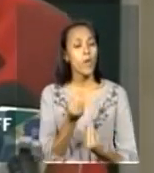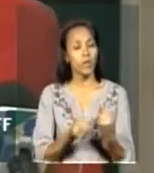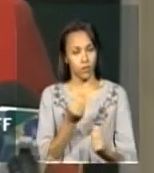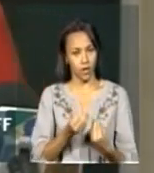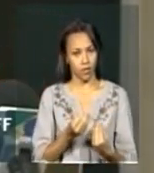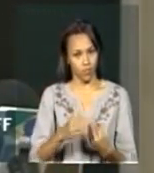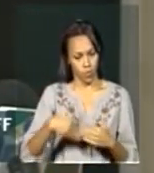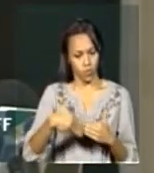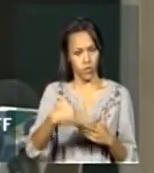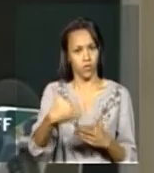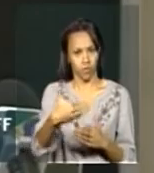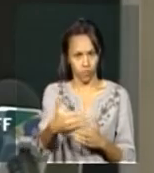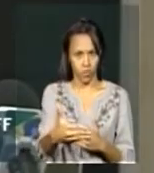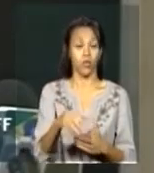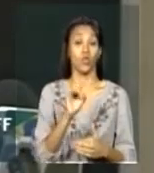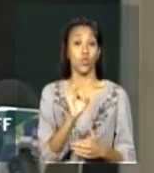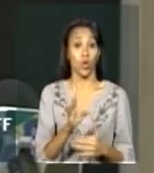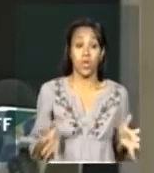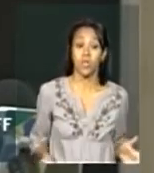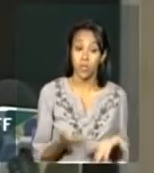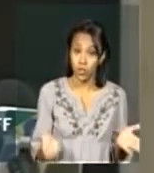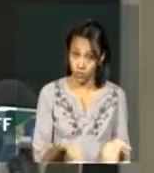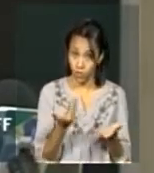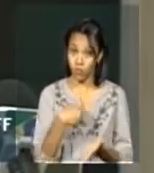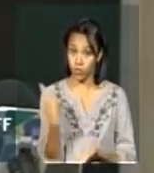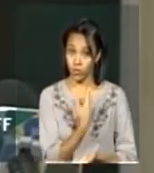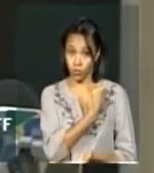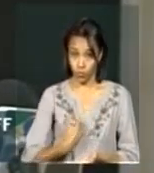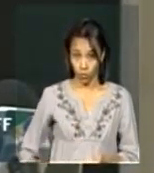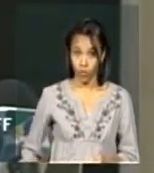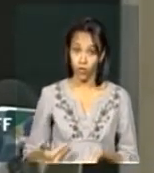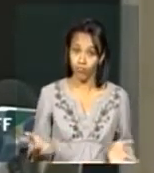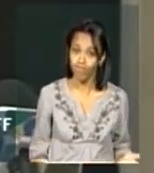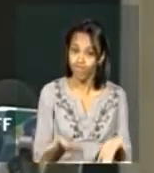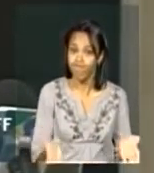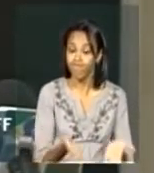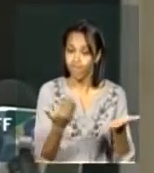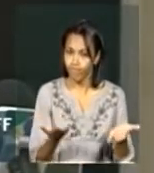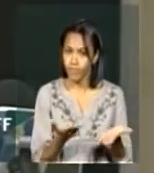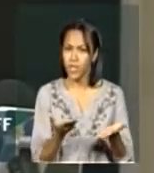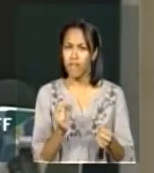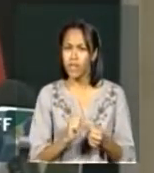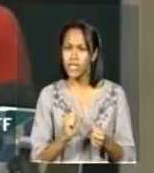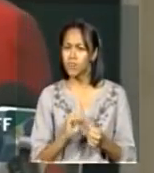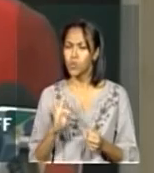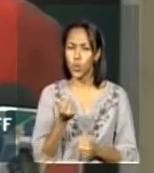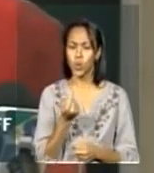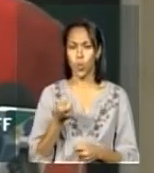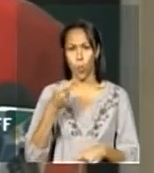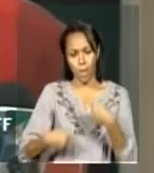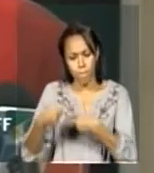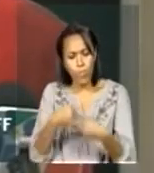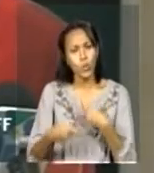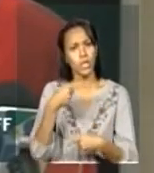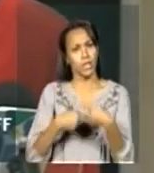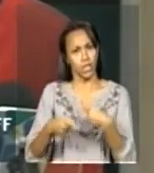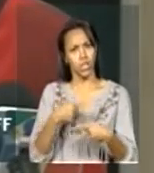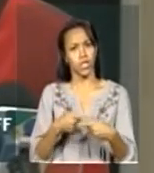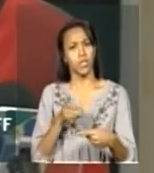Aliás, nós só damos incentivo e fazemos toda uma política anticíclica